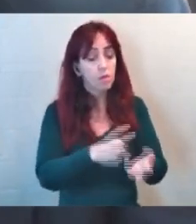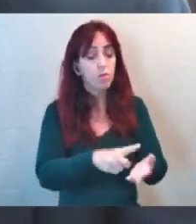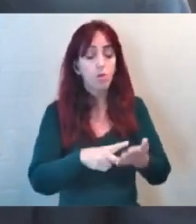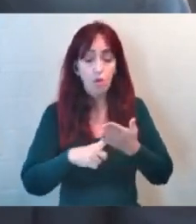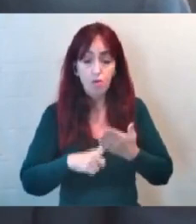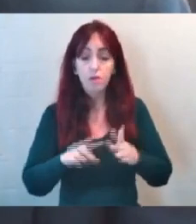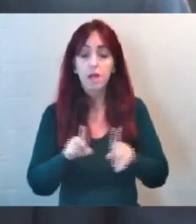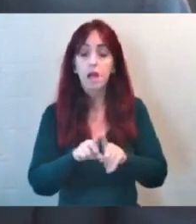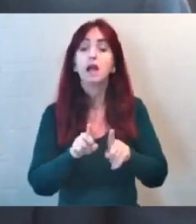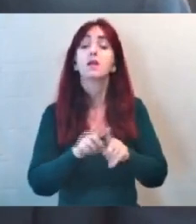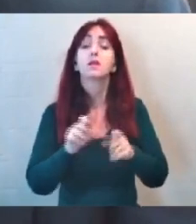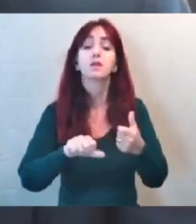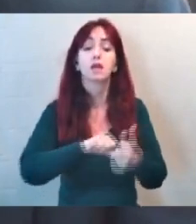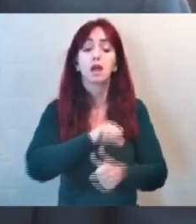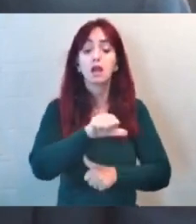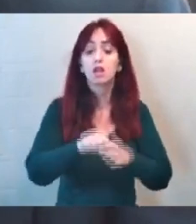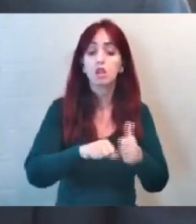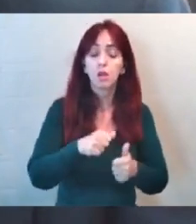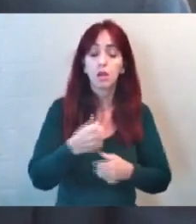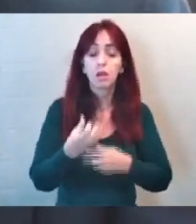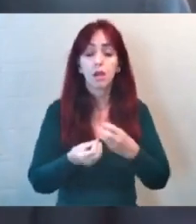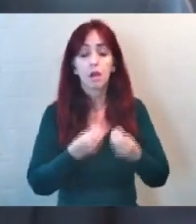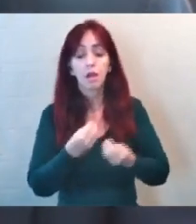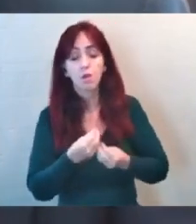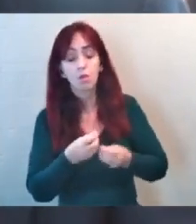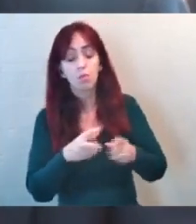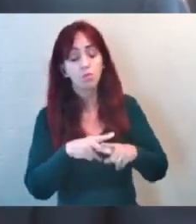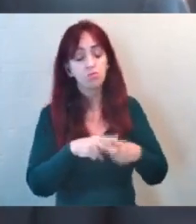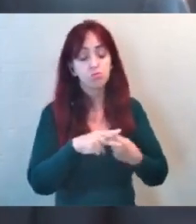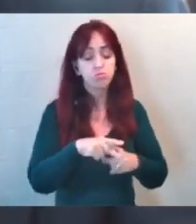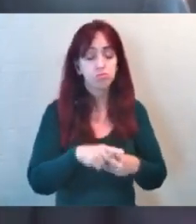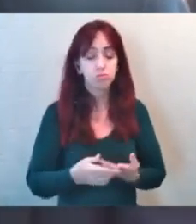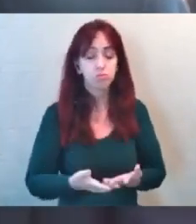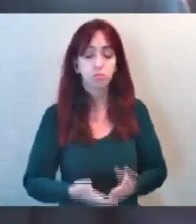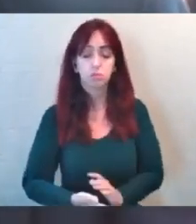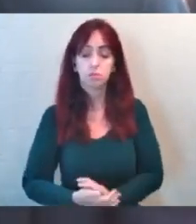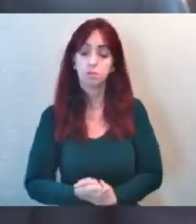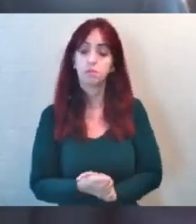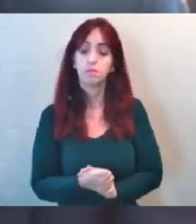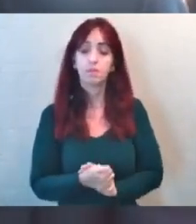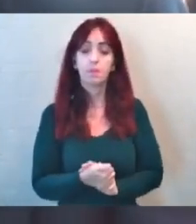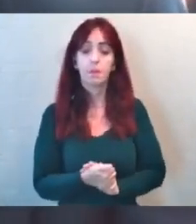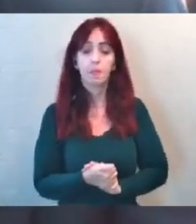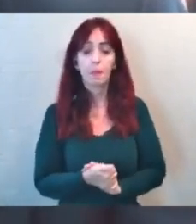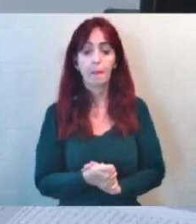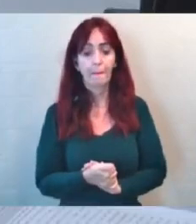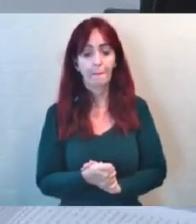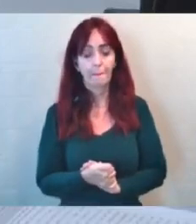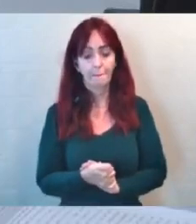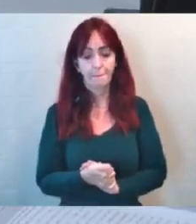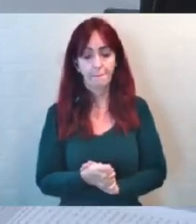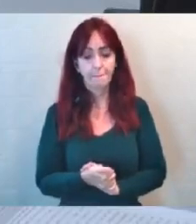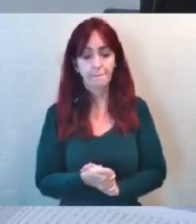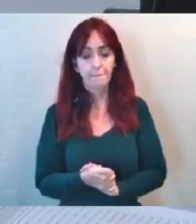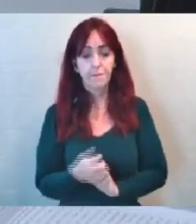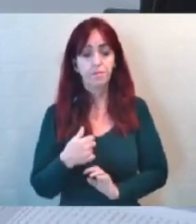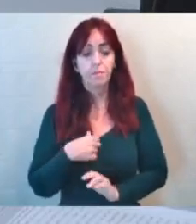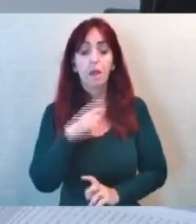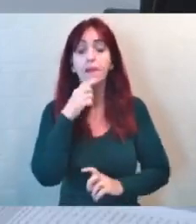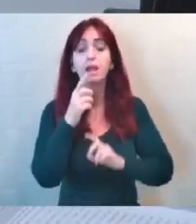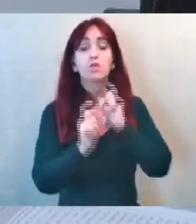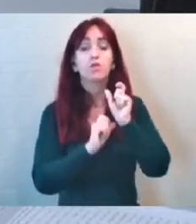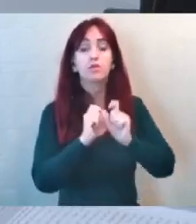gestor fiscalizador, nós podemos obstruir um novo caminho. Tá, aí a minha dúvida o